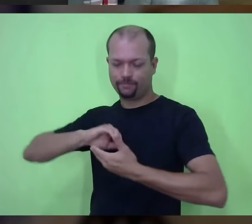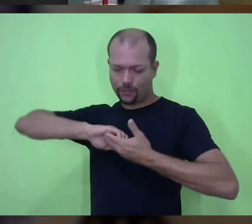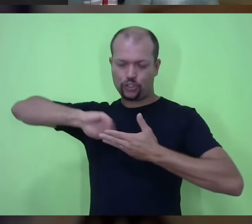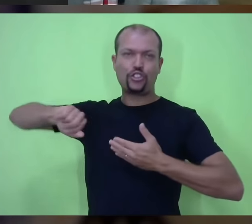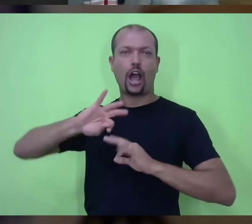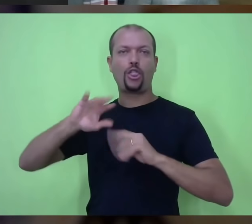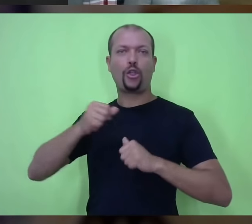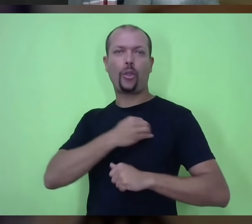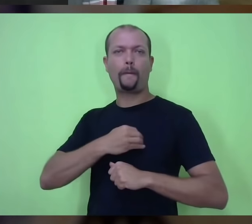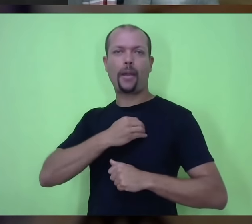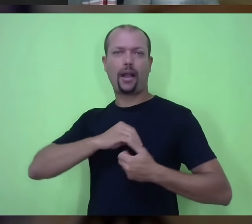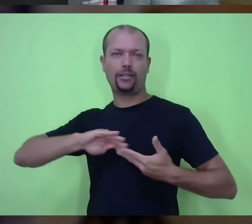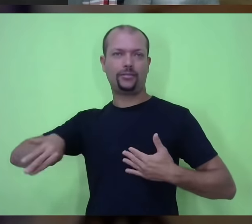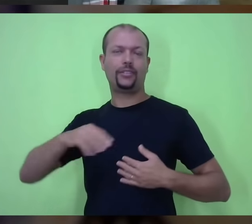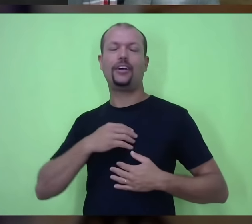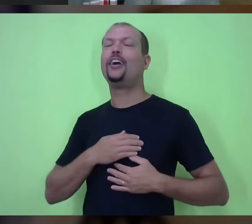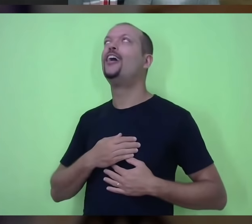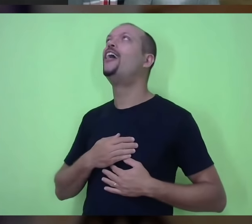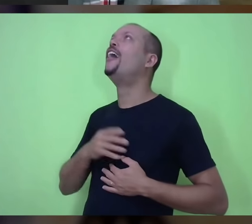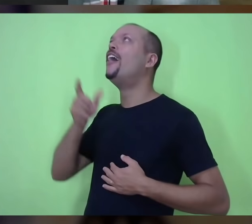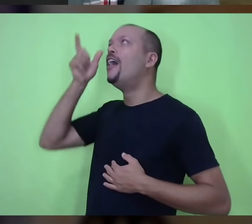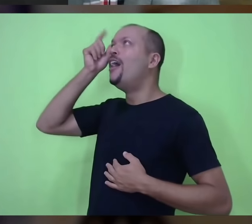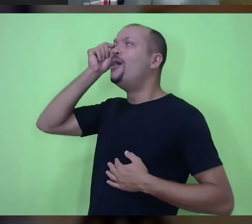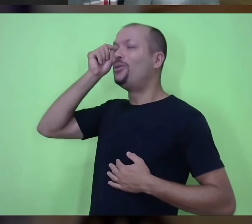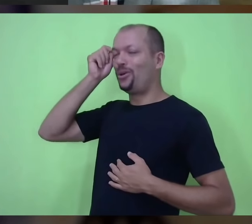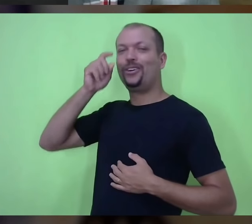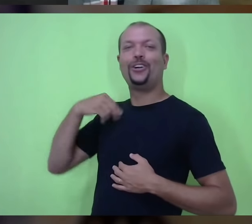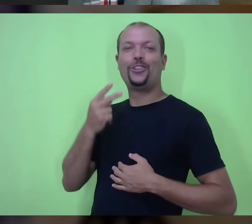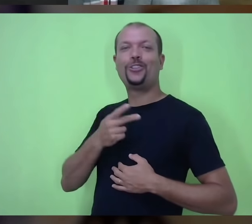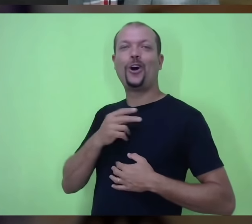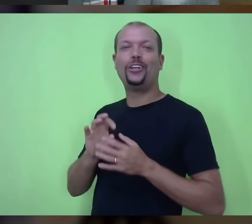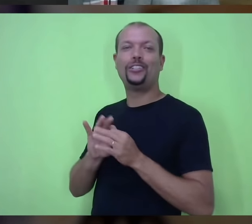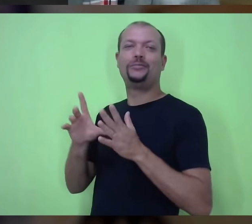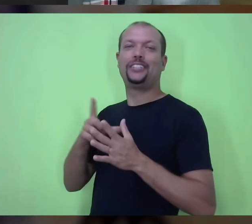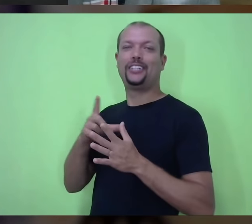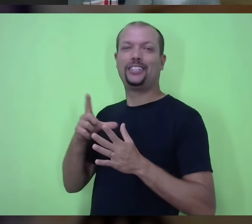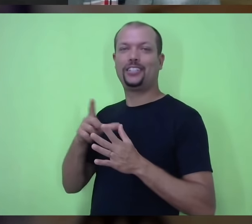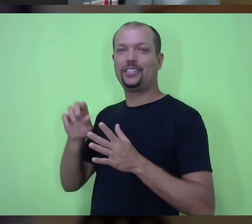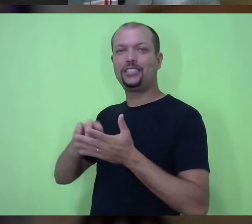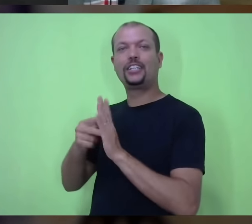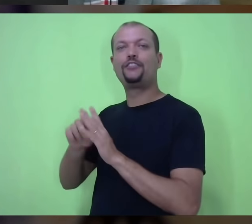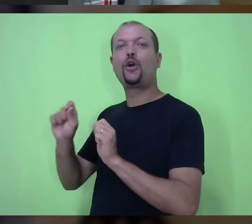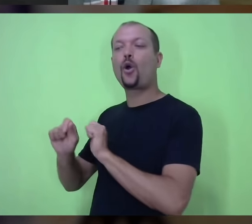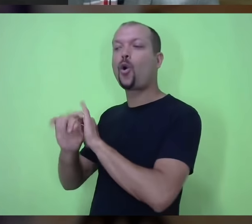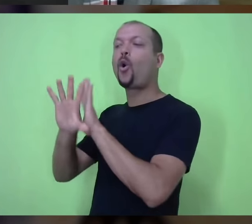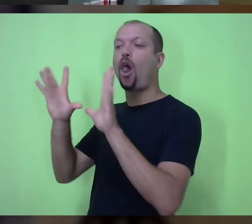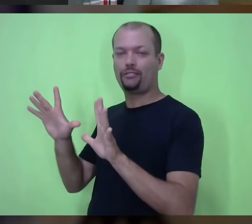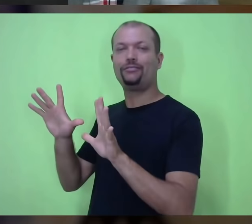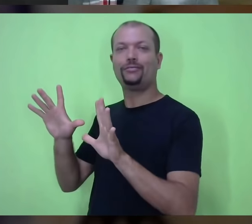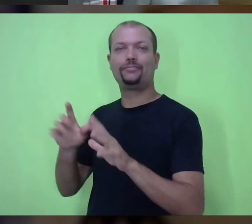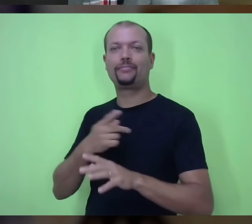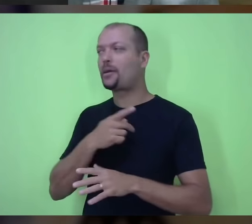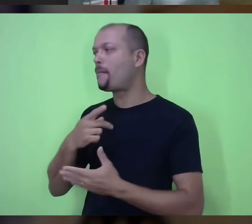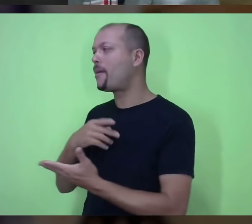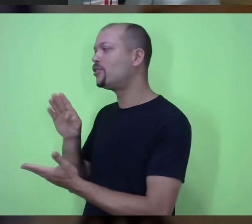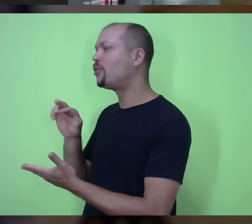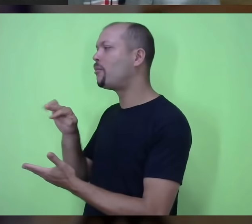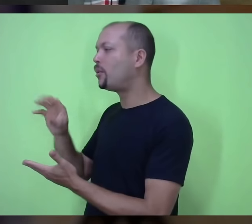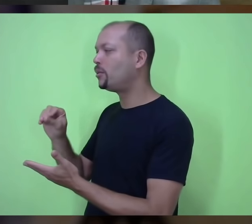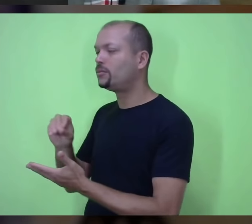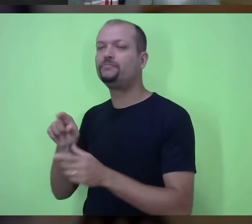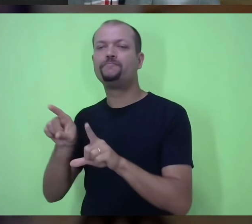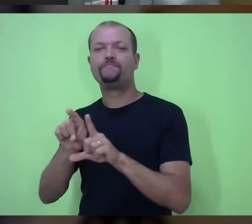natureza pecaminosa, nós finalmente estaremos livres. Isso se chama glorificação. Pastor Bruno